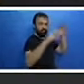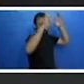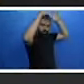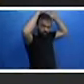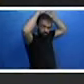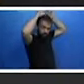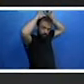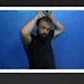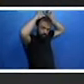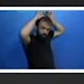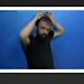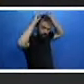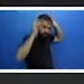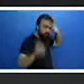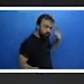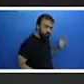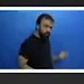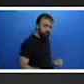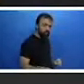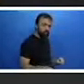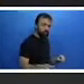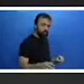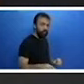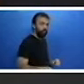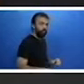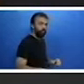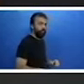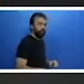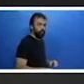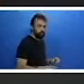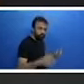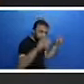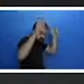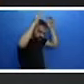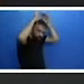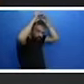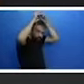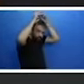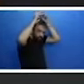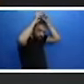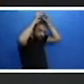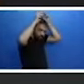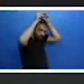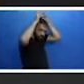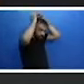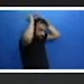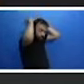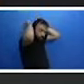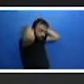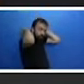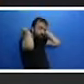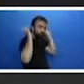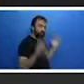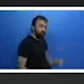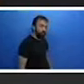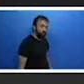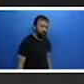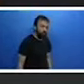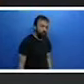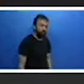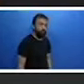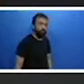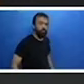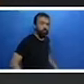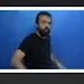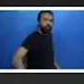da minha cabeça depois eu vou soltar ela mas não para frente eu vou soltar ela para trás e vou